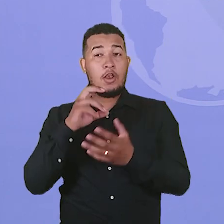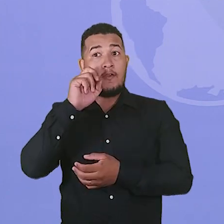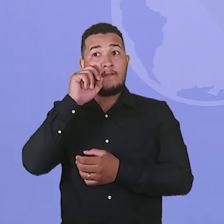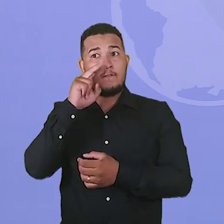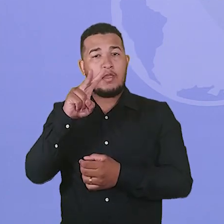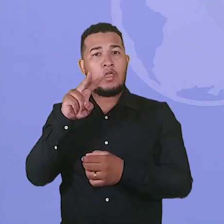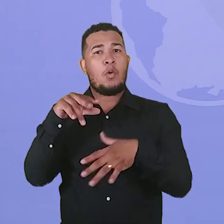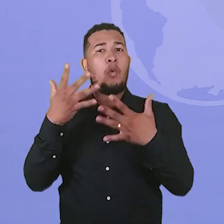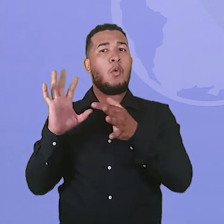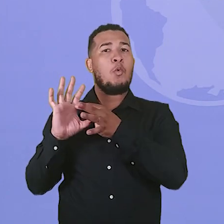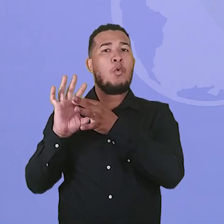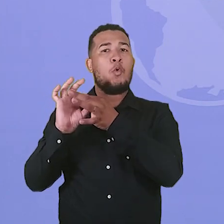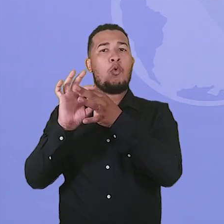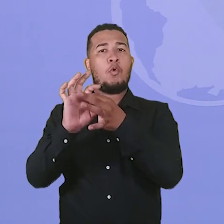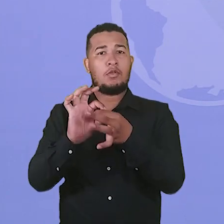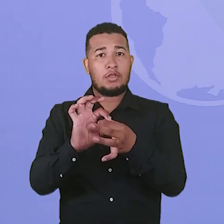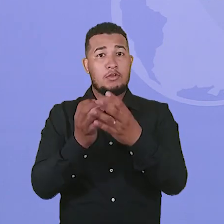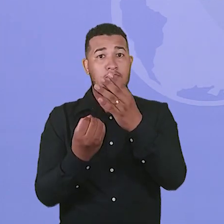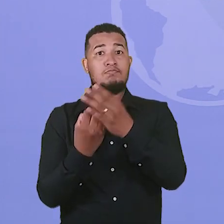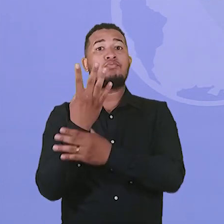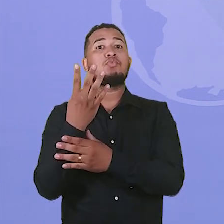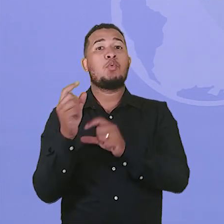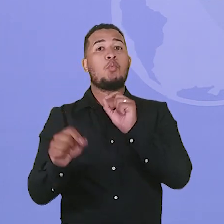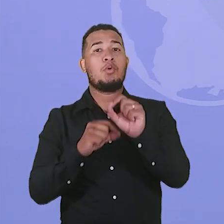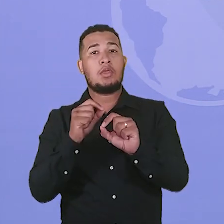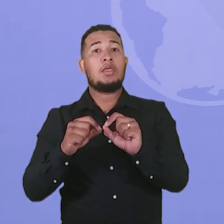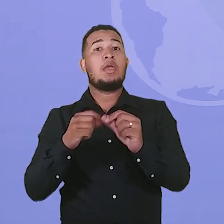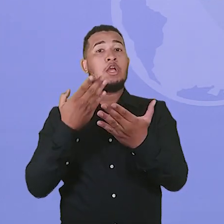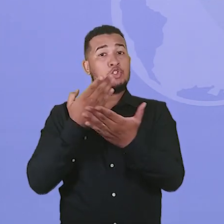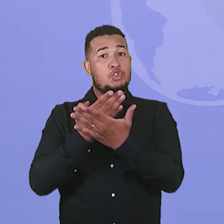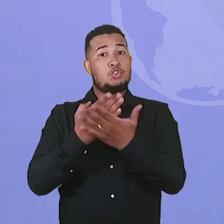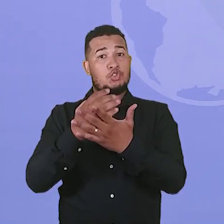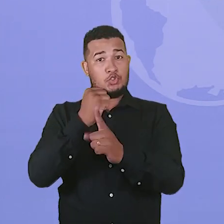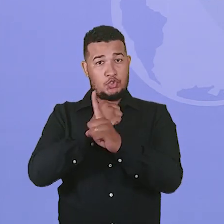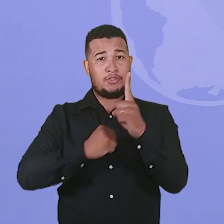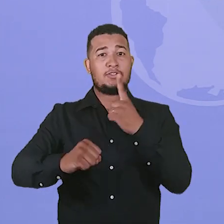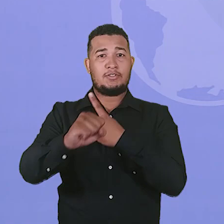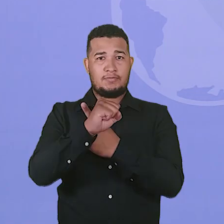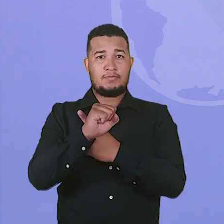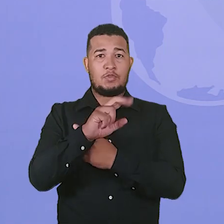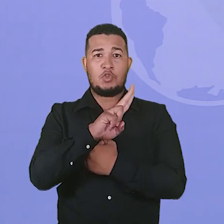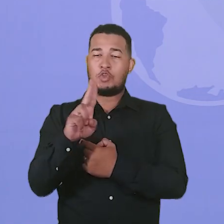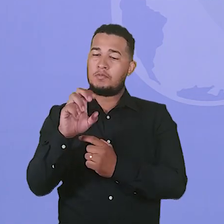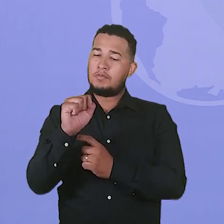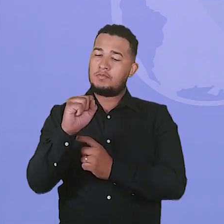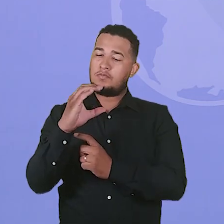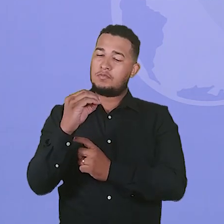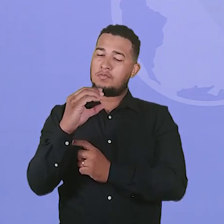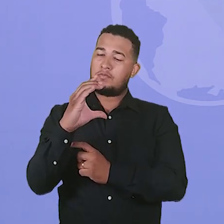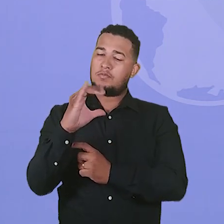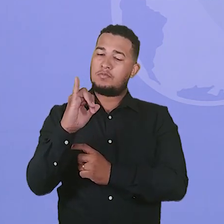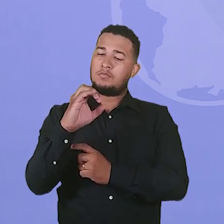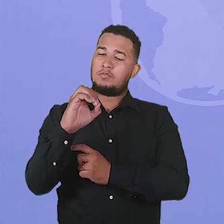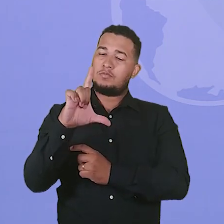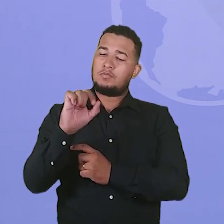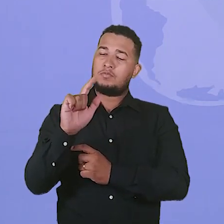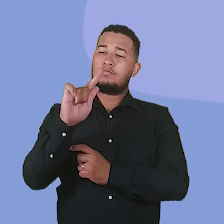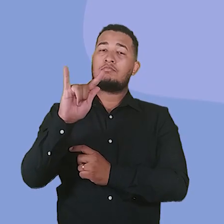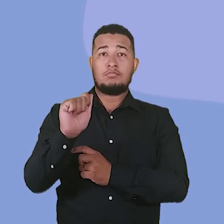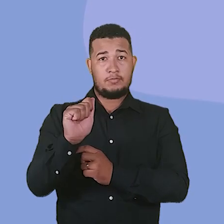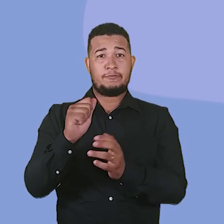vamos dar uma olhada em qual contexto surge essa ciência que nós chamamos de